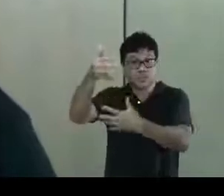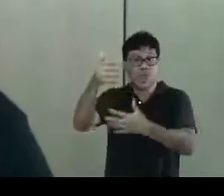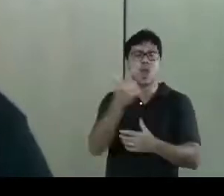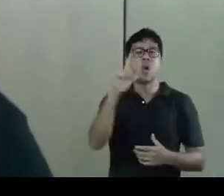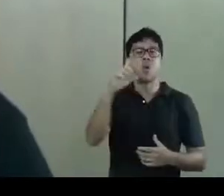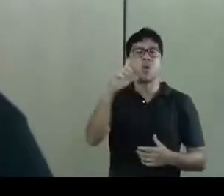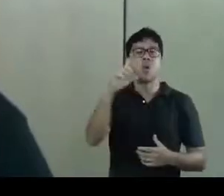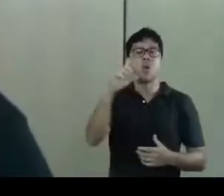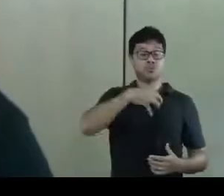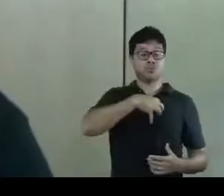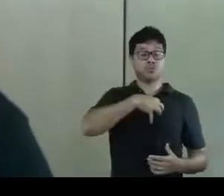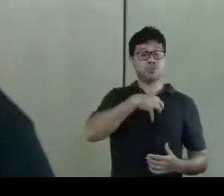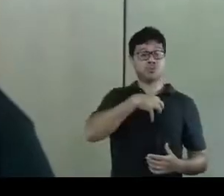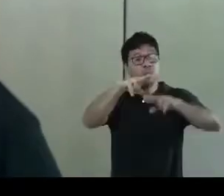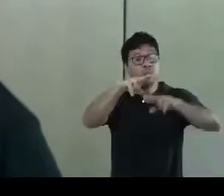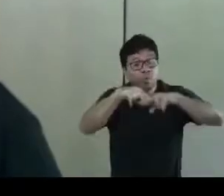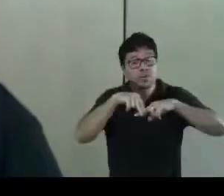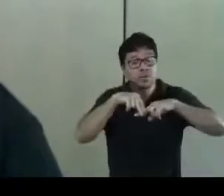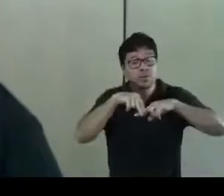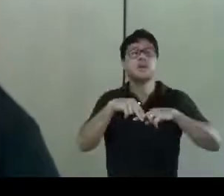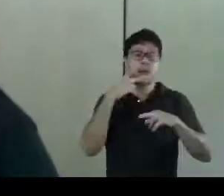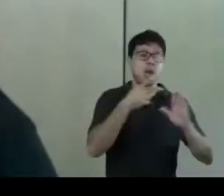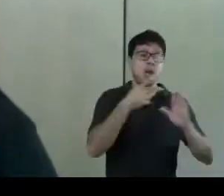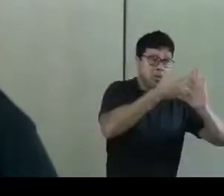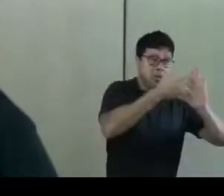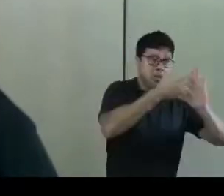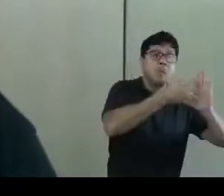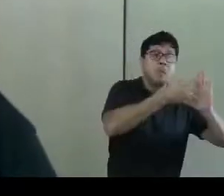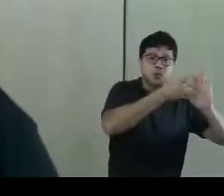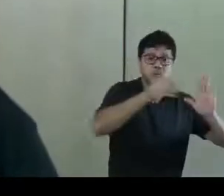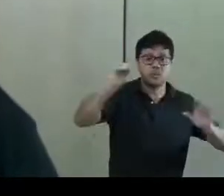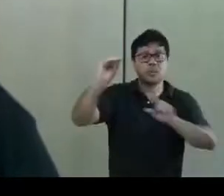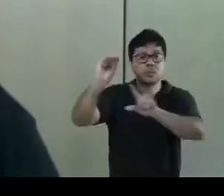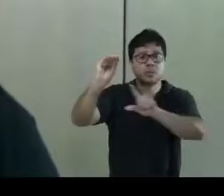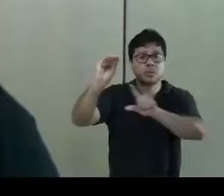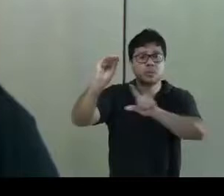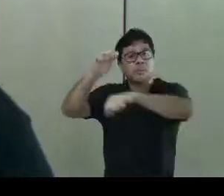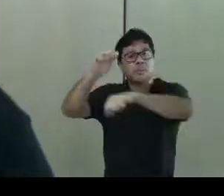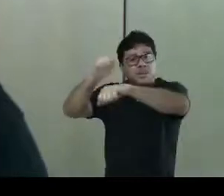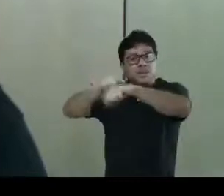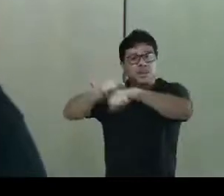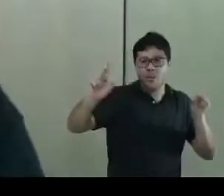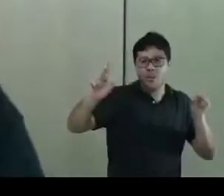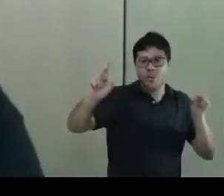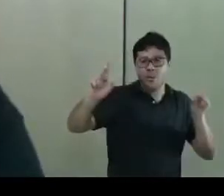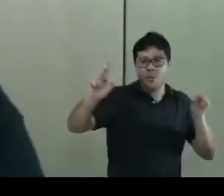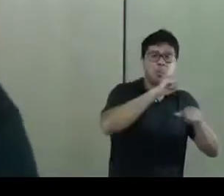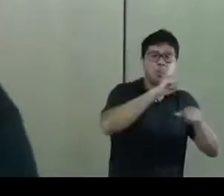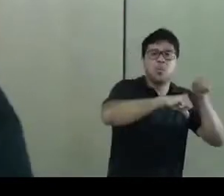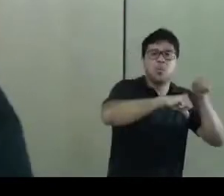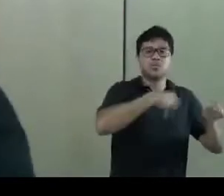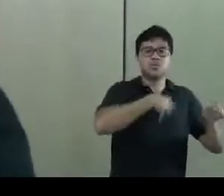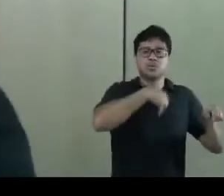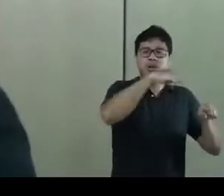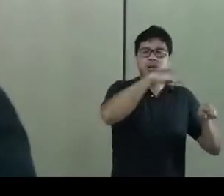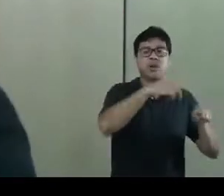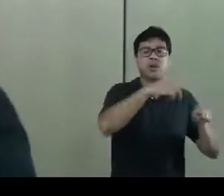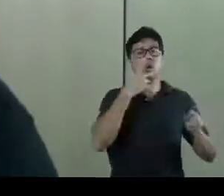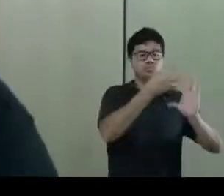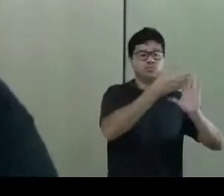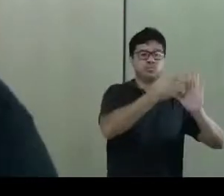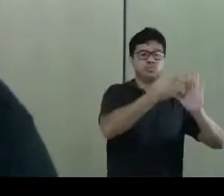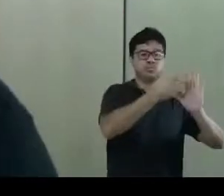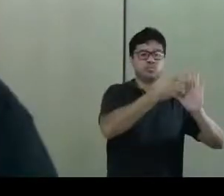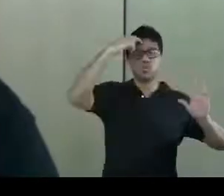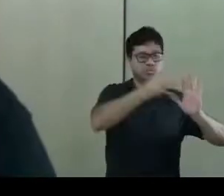num outro modo, e, portanto, materializando, né, fazendo parte do que Flusser diria ser uma cultura